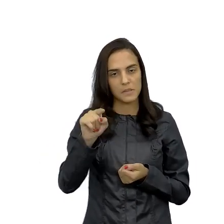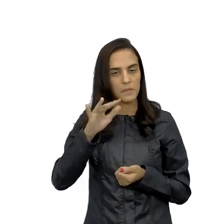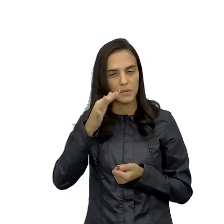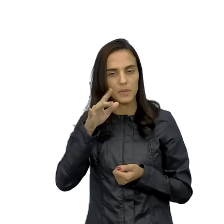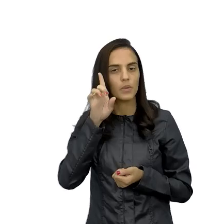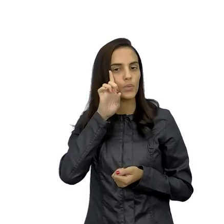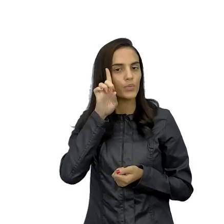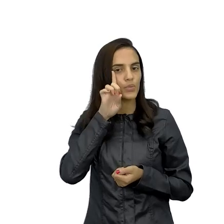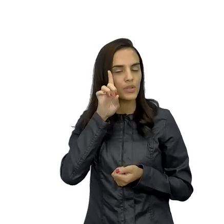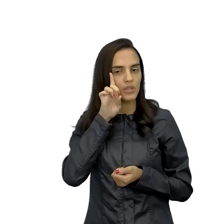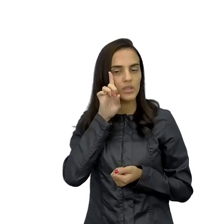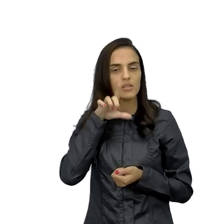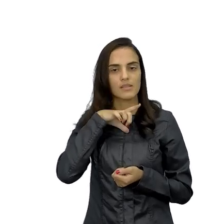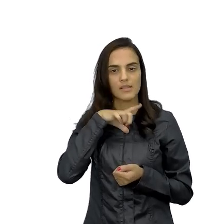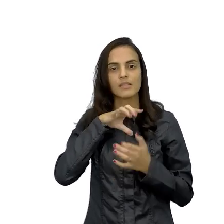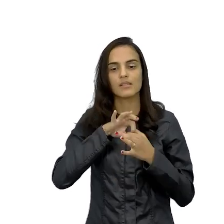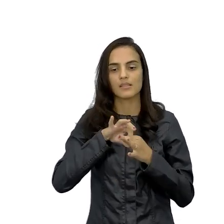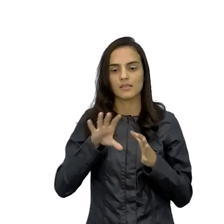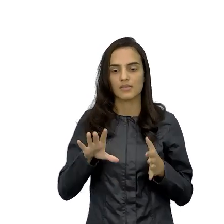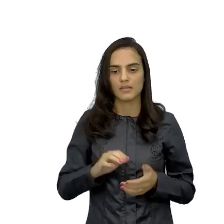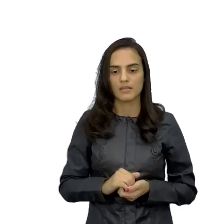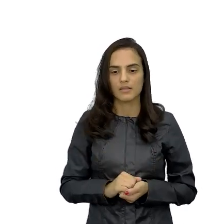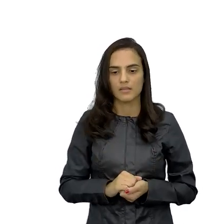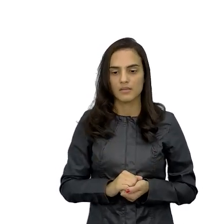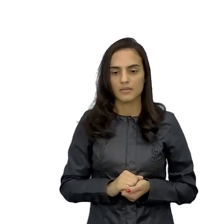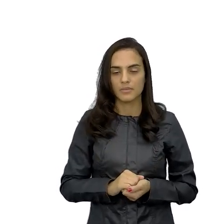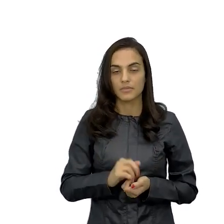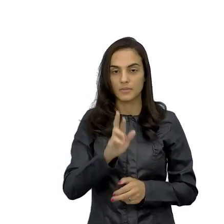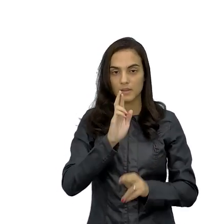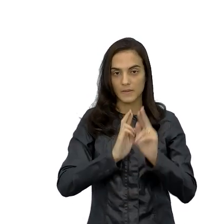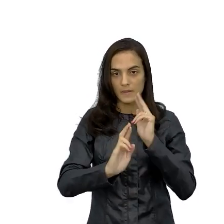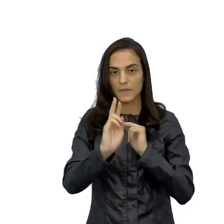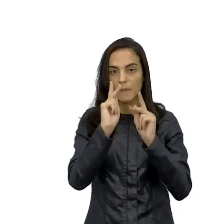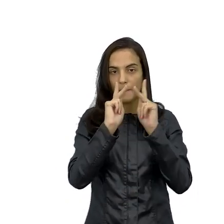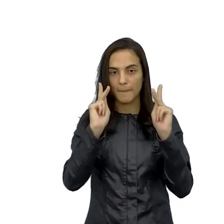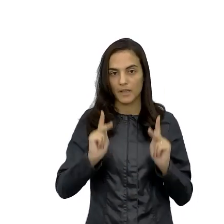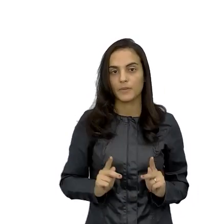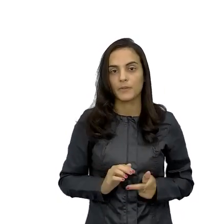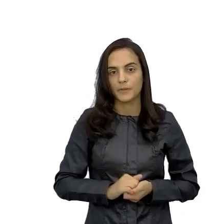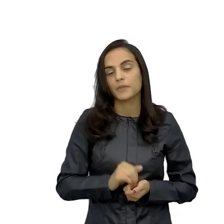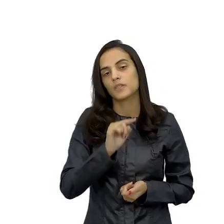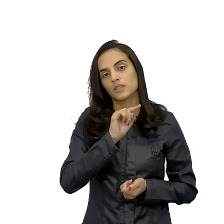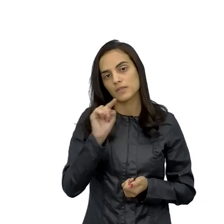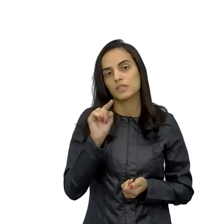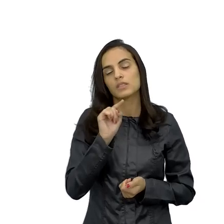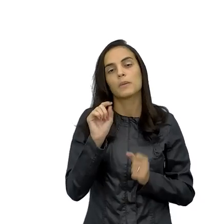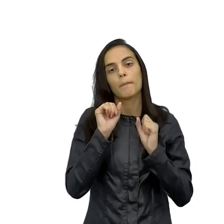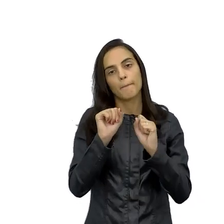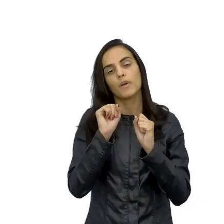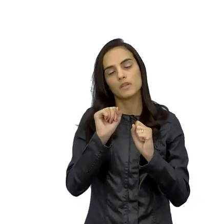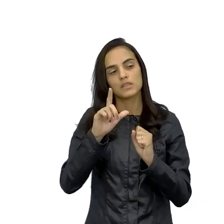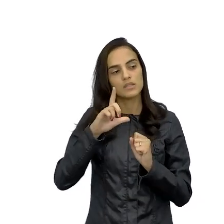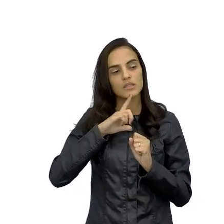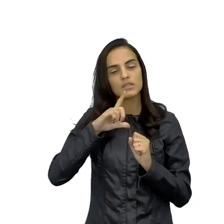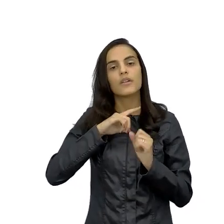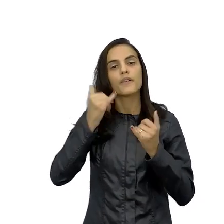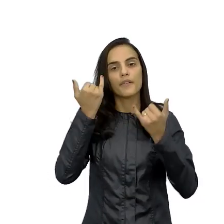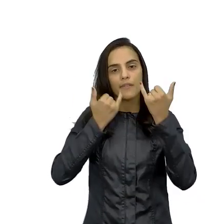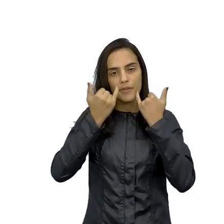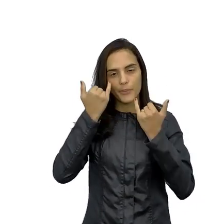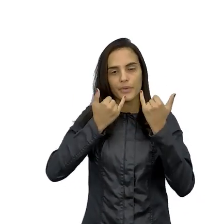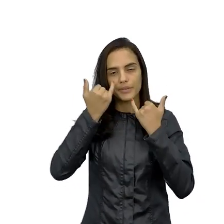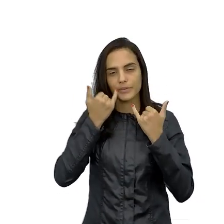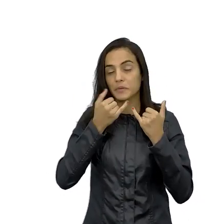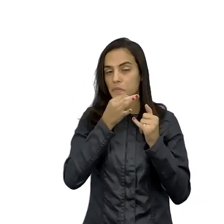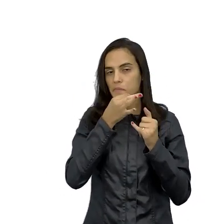a data que vai estar disposta esses resultados na plataforma, para que vocês possam ter essas informações que